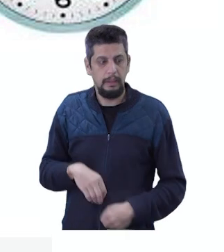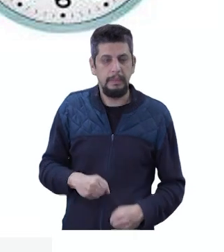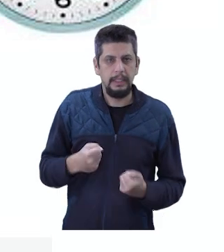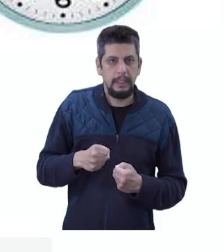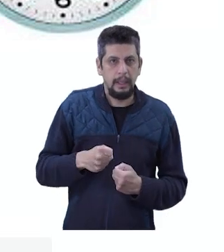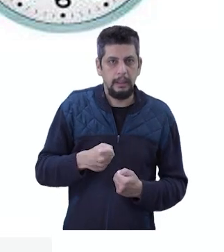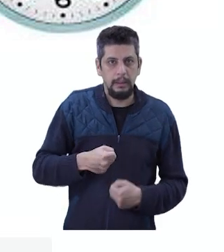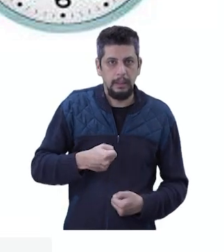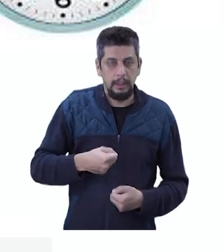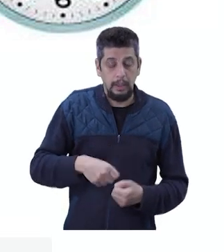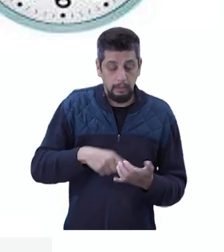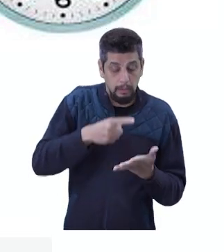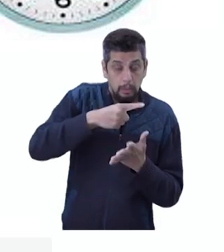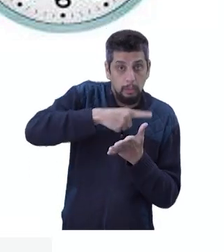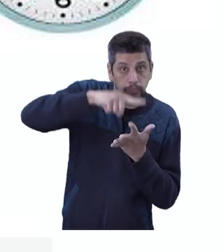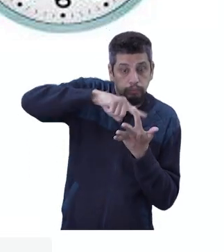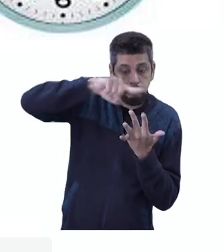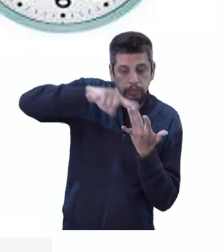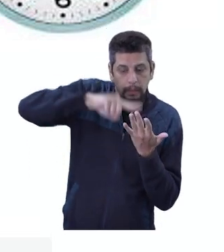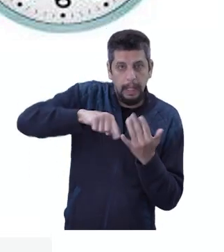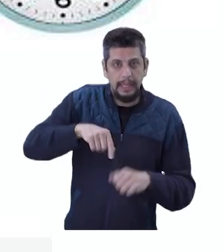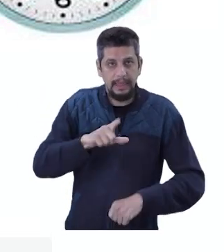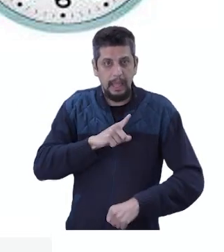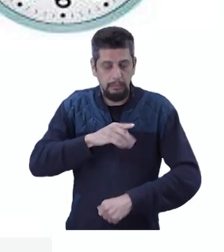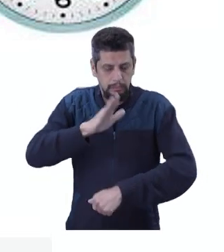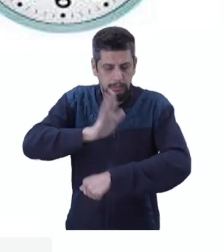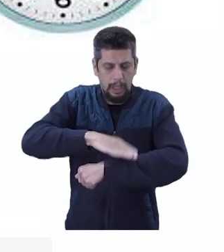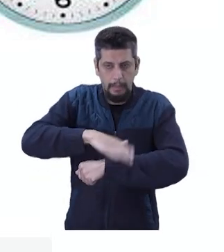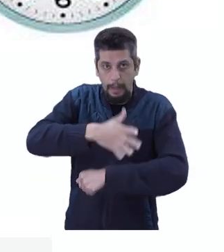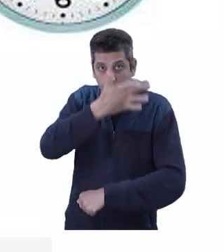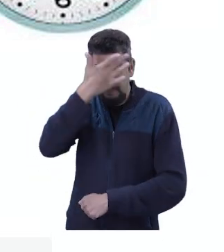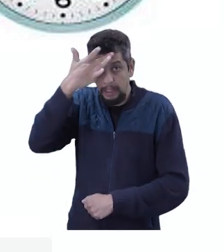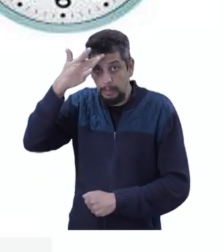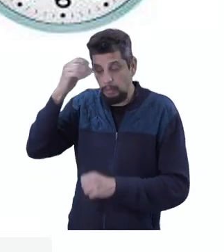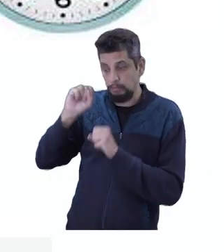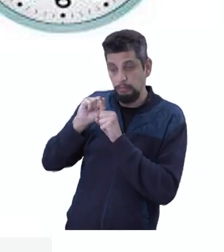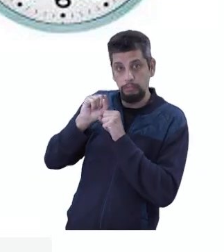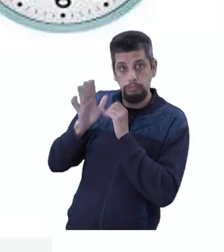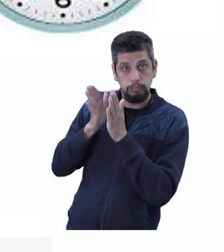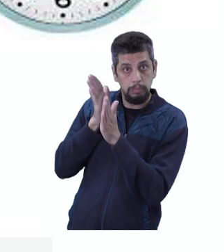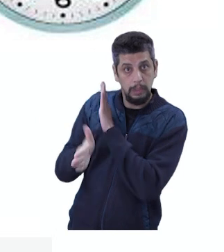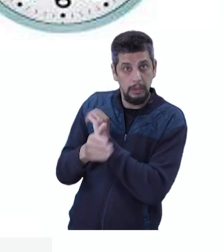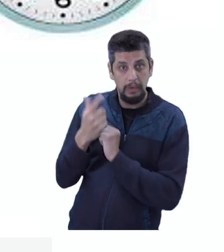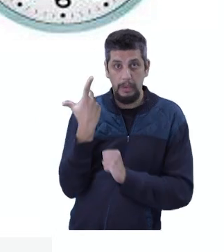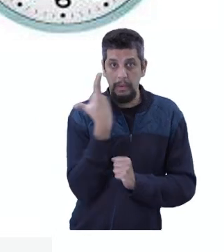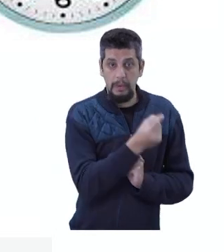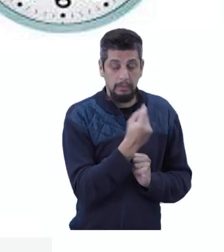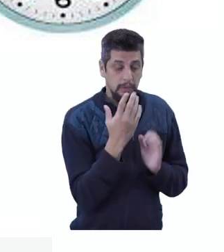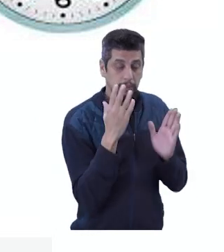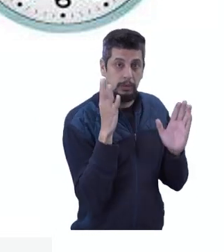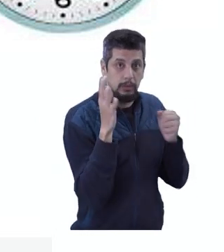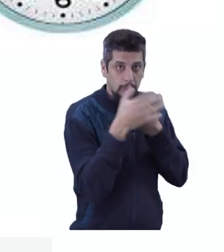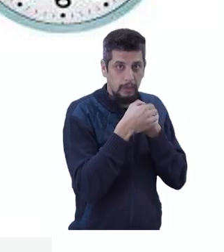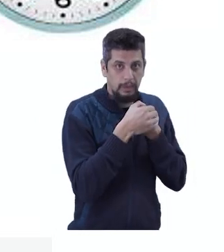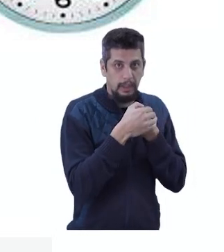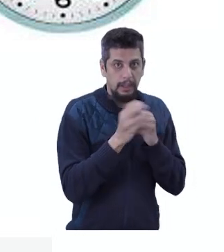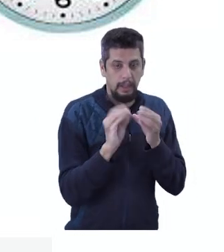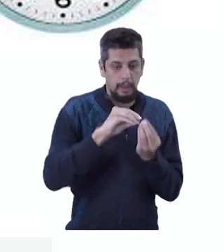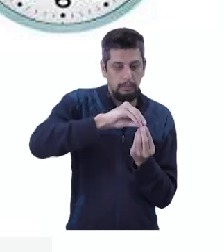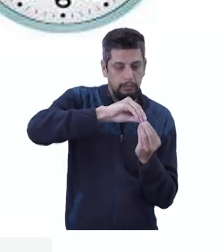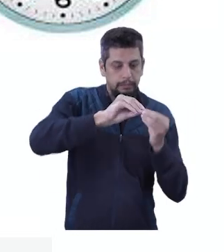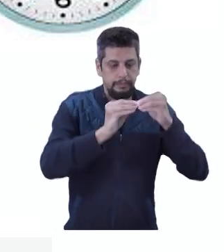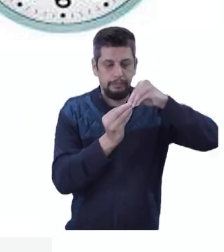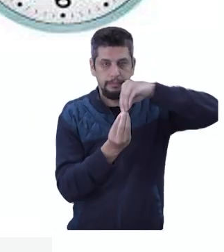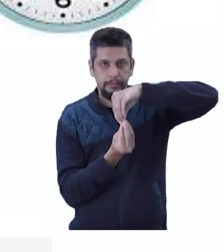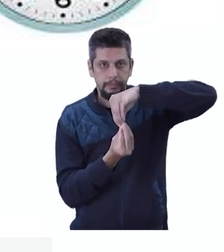A gente tem que esconder e contar para dar o tempo da pessoa se esconder. Isso mesmo. Uhum. Isso. Ampulheta.